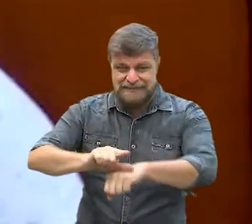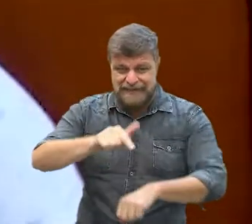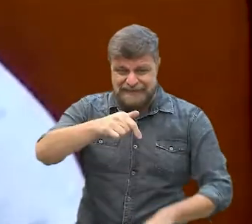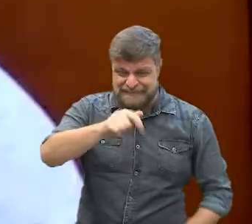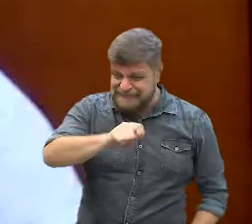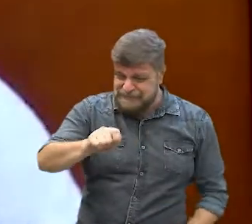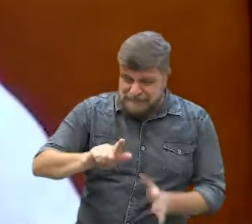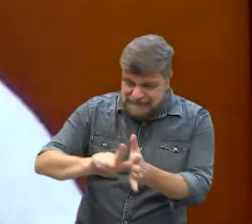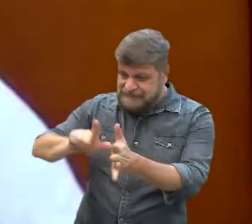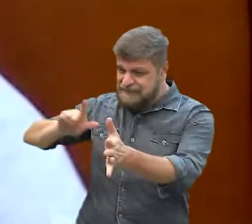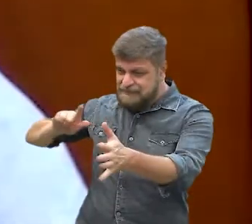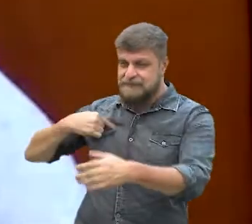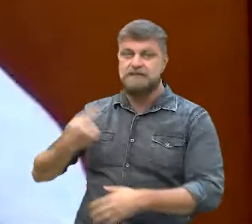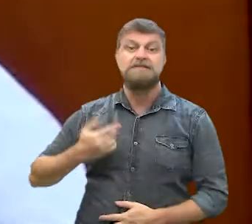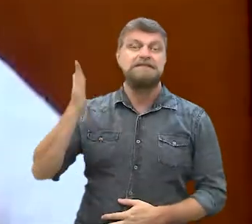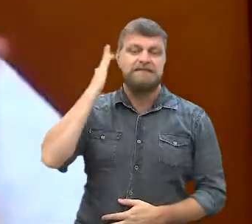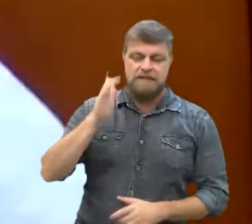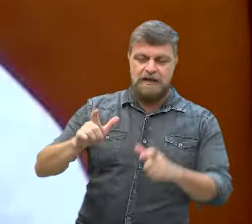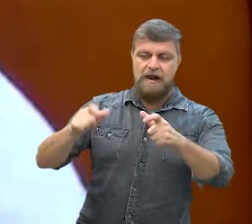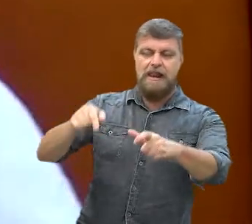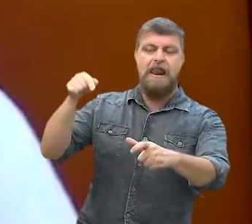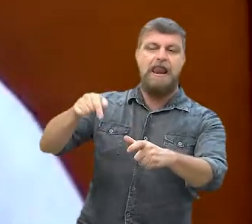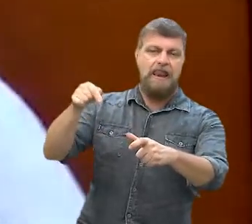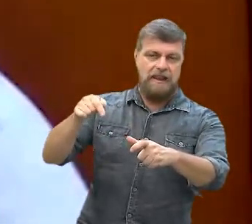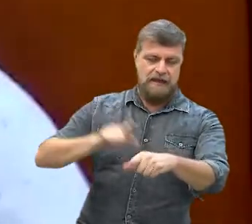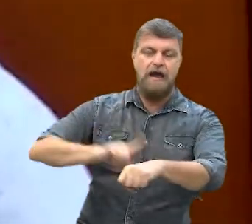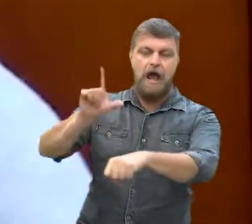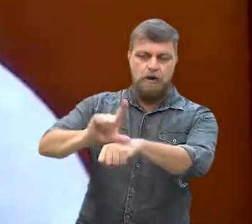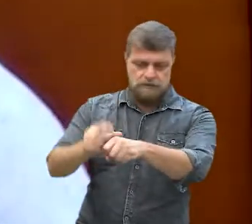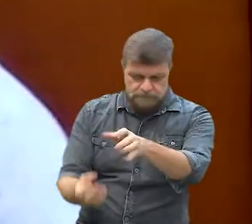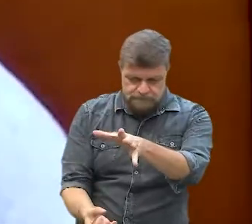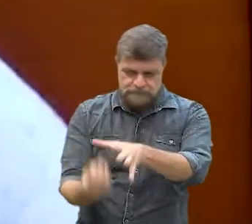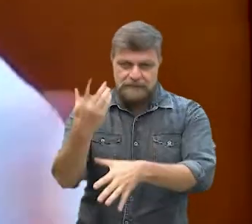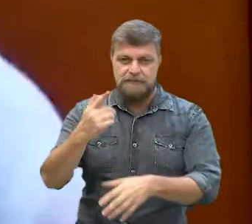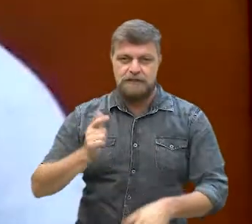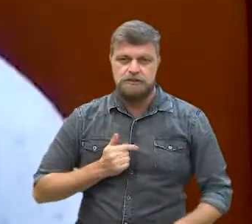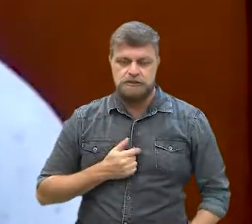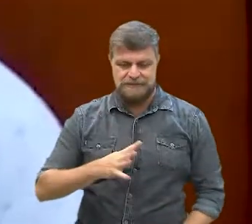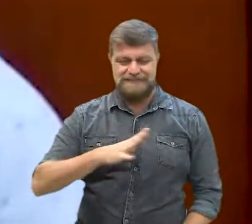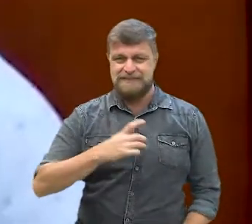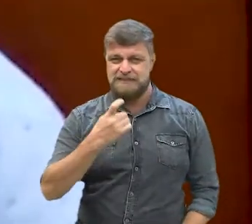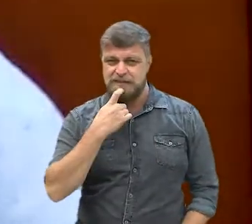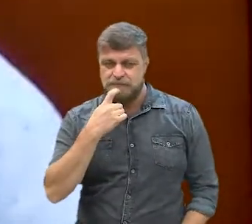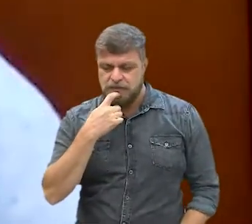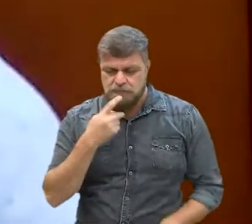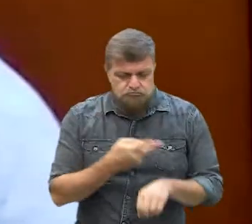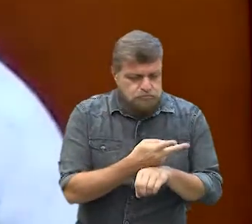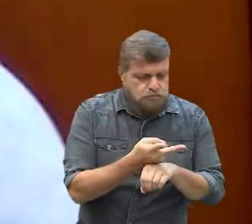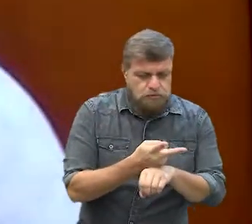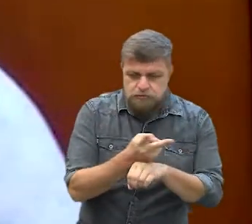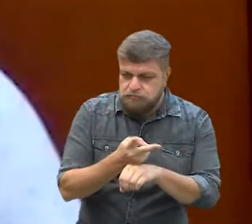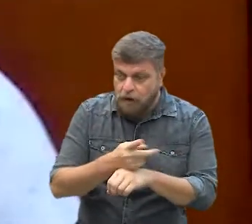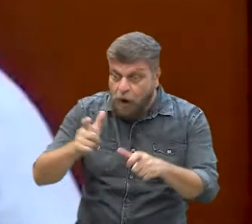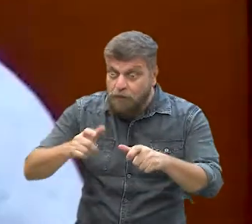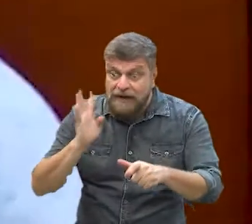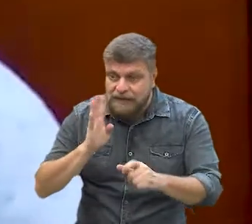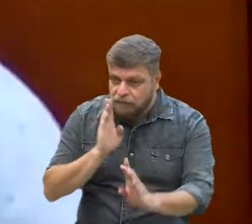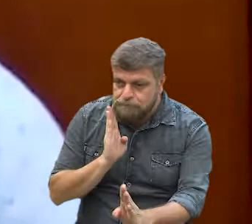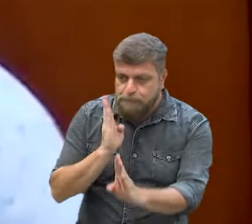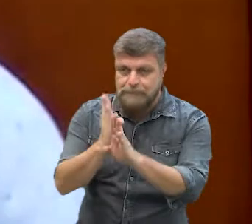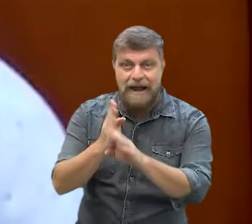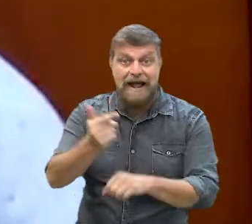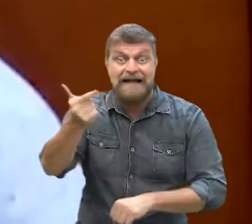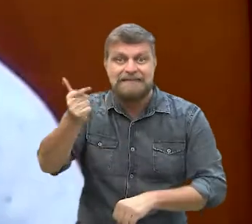6 ou 7 meses de antecedência, a gente já sabia que ela ia ser lá, né? Então a gente roda muito a cidade, falou, puxa, aqui é um lugar legal para eu ter uma